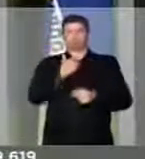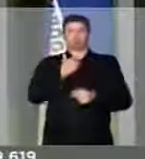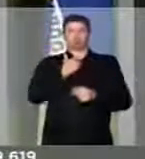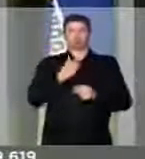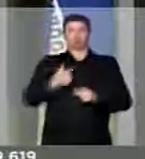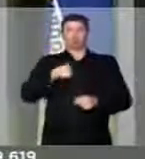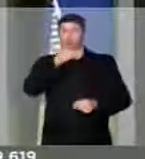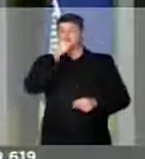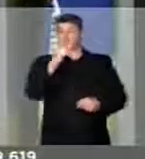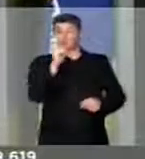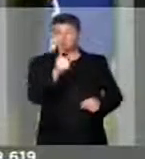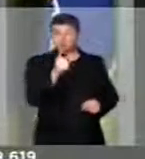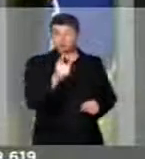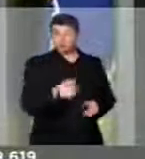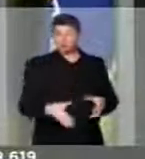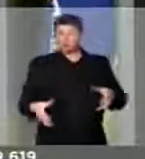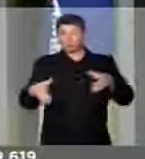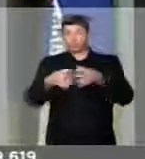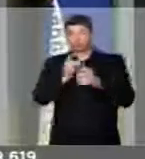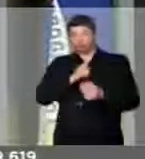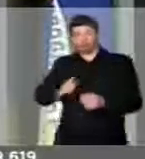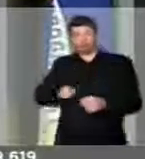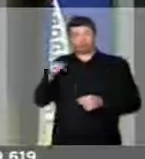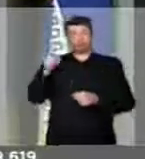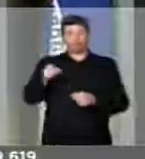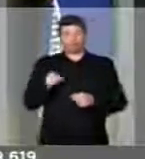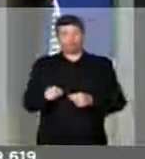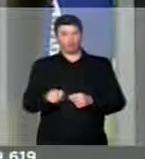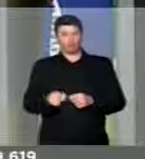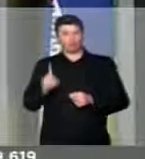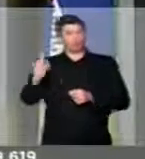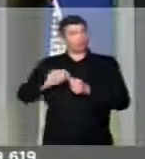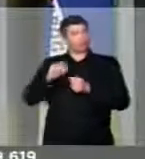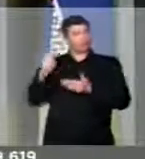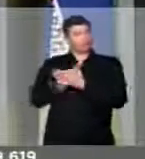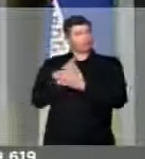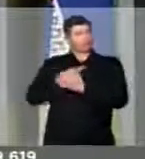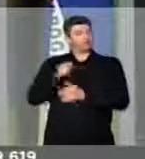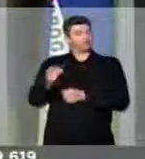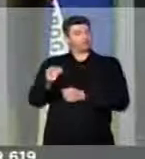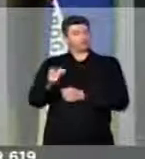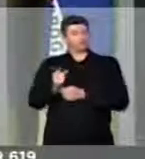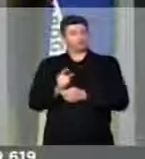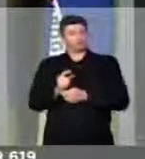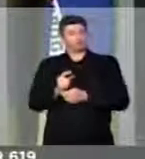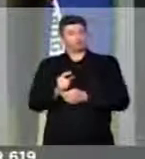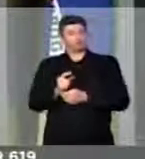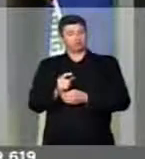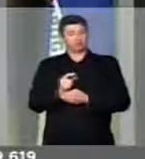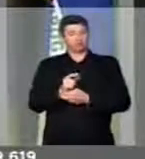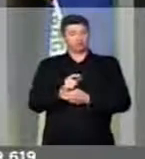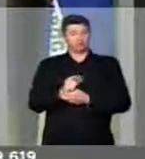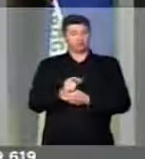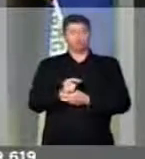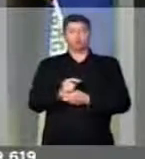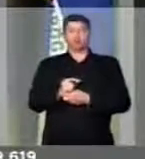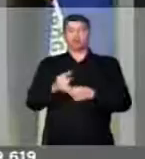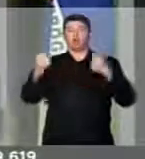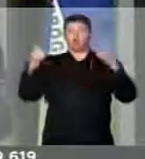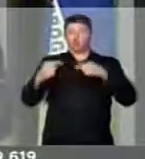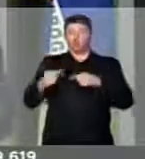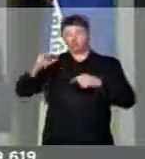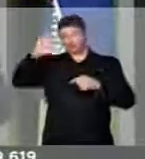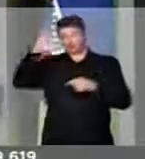aqui um aviso à bancada do governo para que não incorram esse erro, para que não cometam uma afronta a